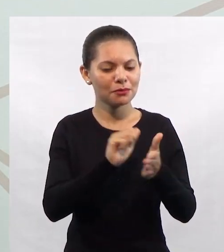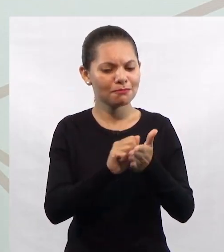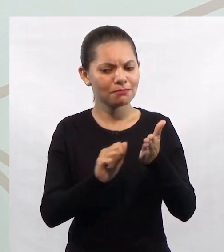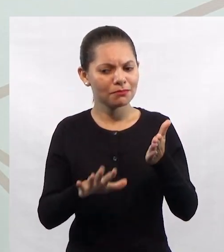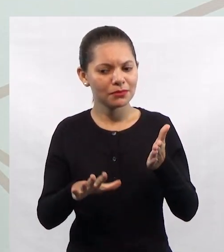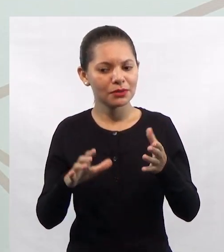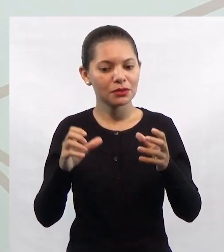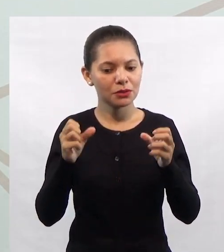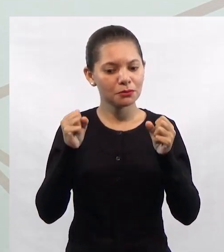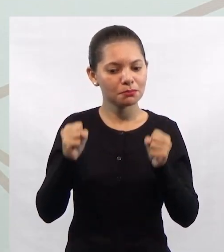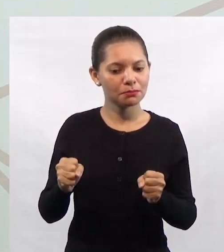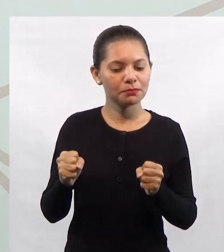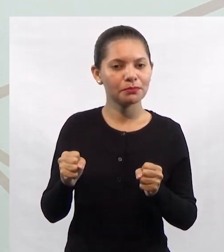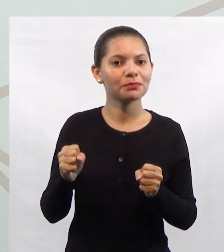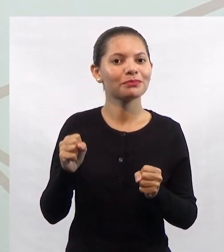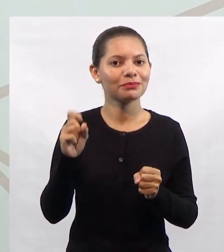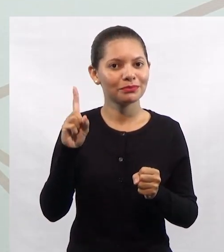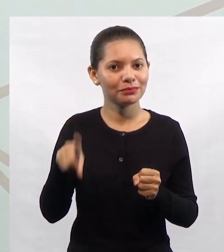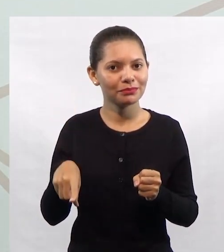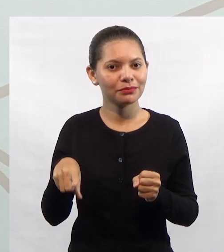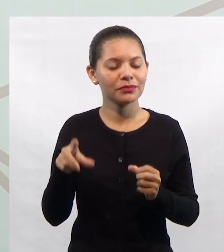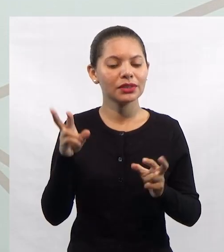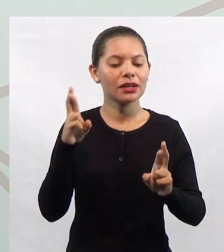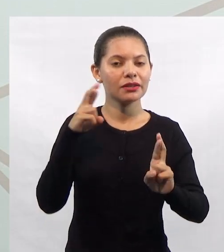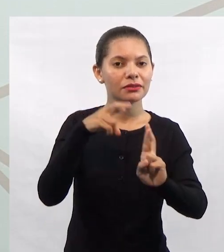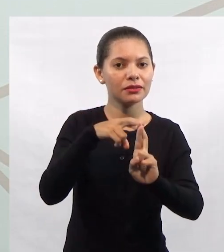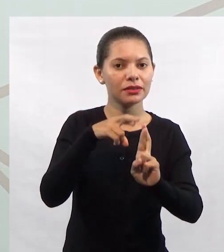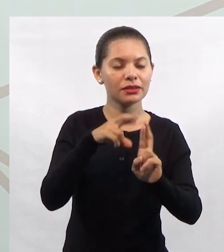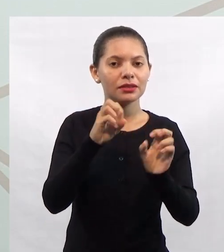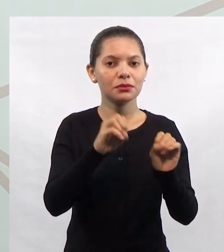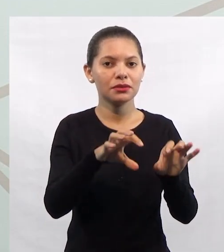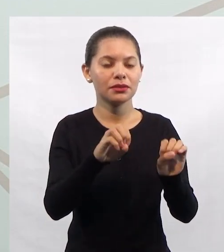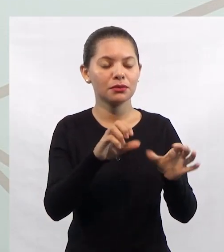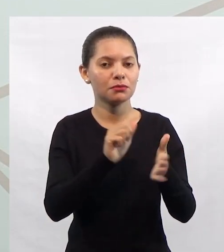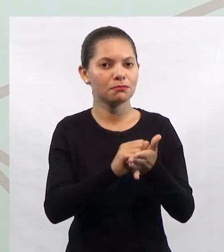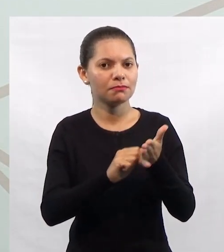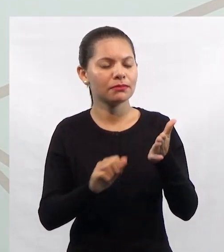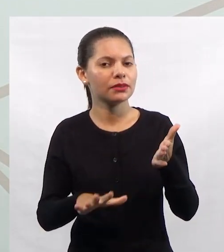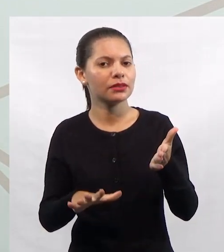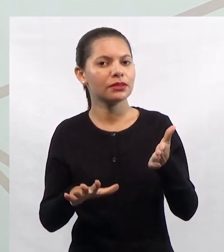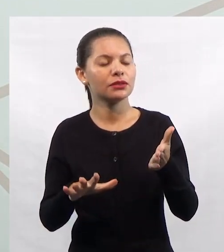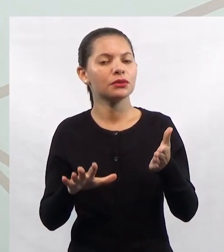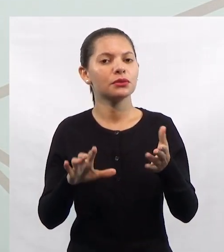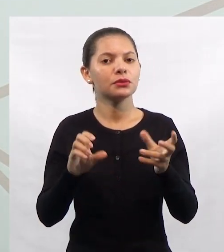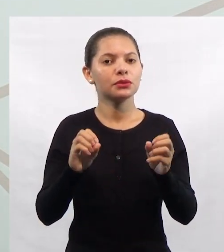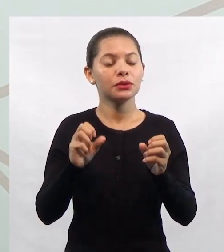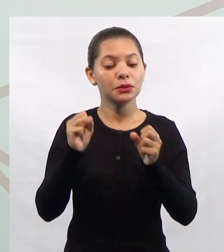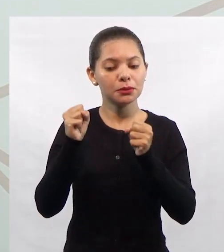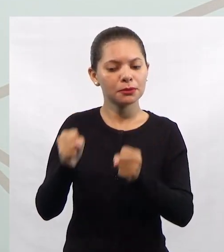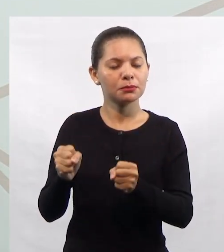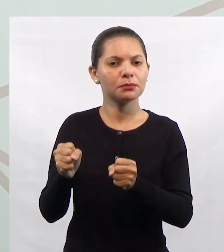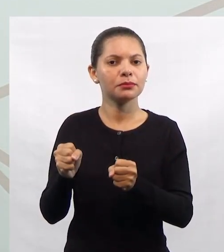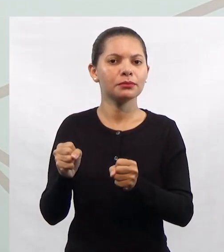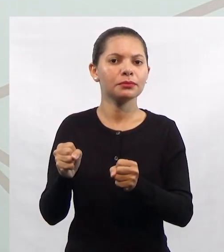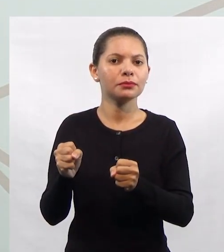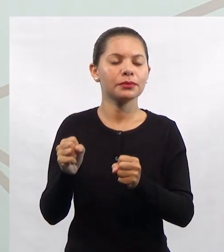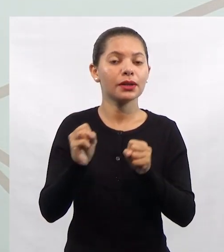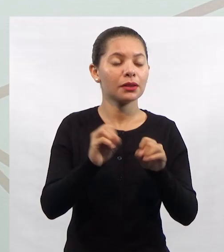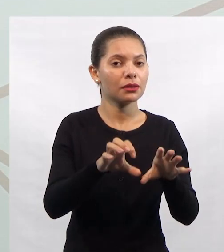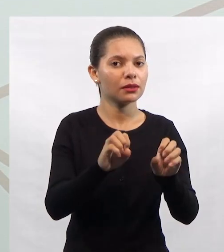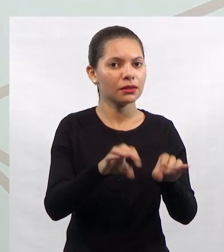poder. A referência, né, da educação como exercício de poder e remeter à